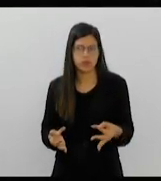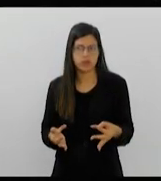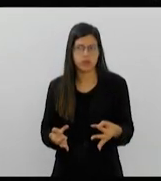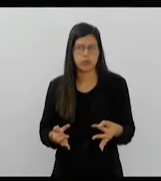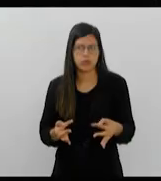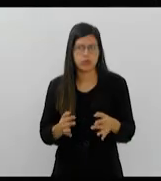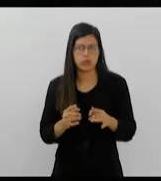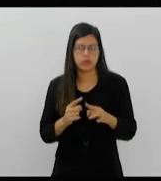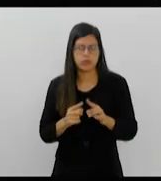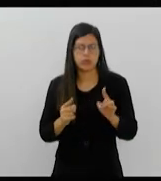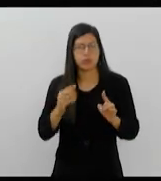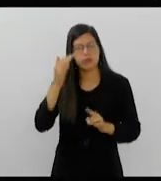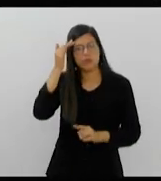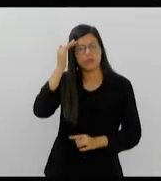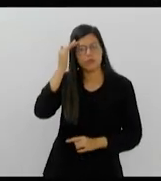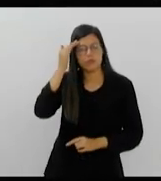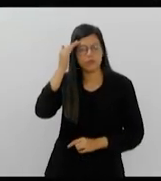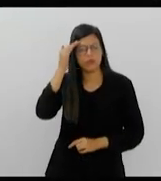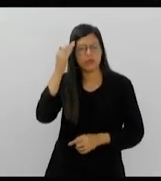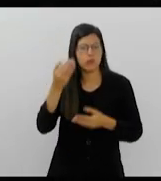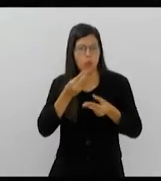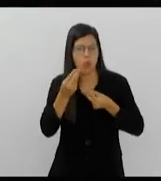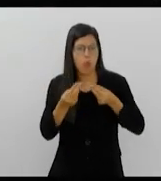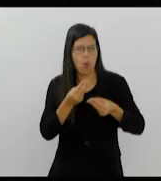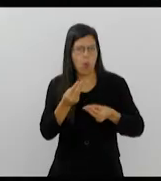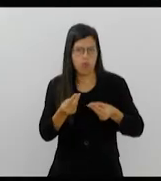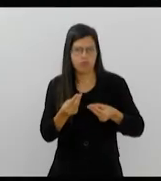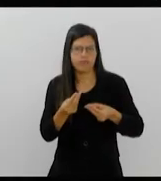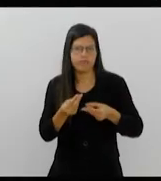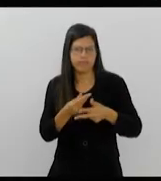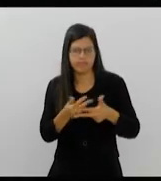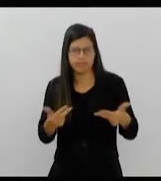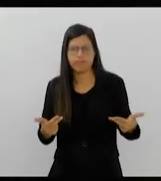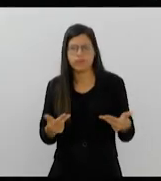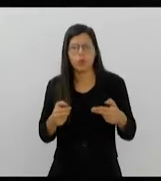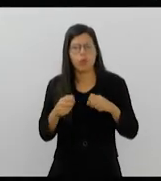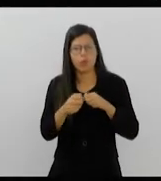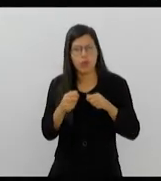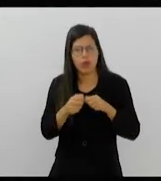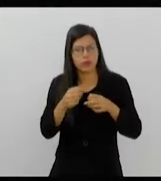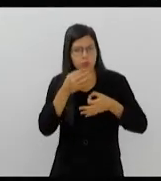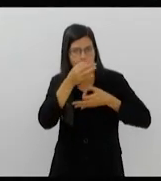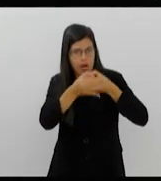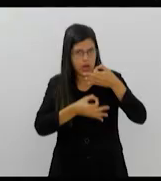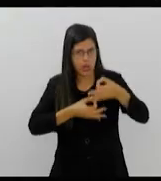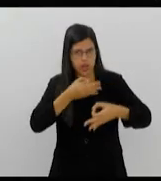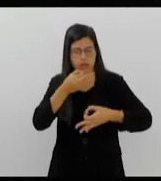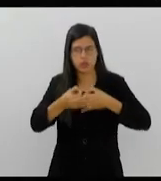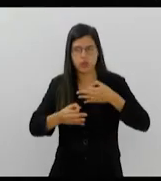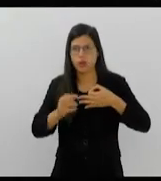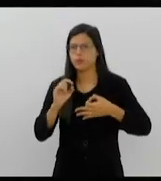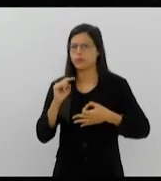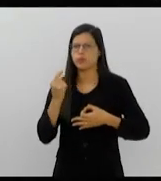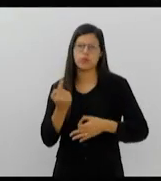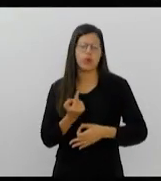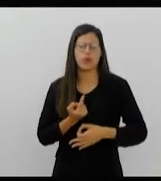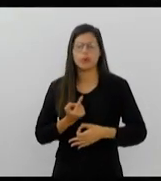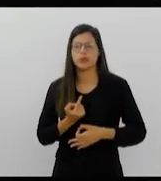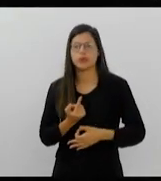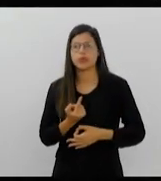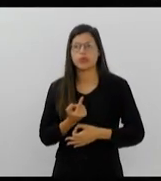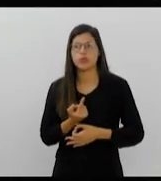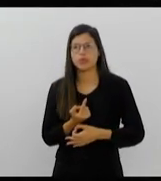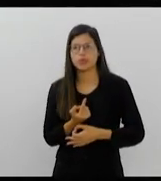gente ter a dimensão das coisas. Quando eu faço aqui a crítica, que nós não somos, e